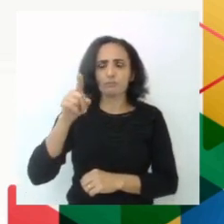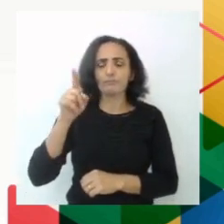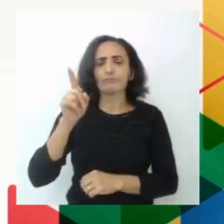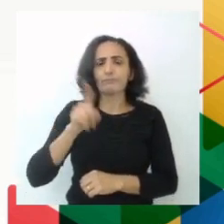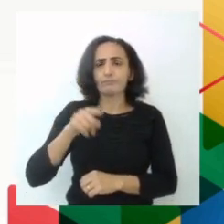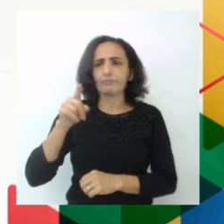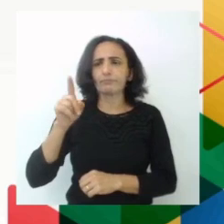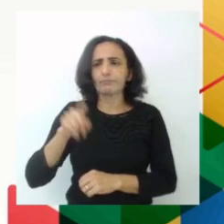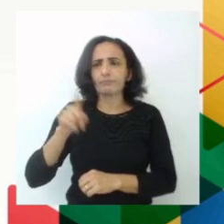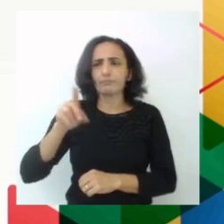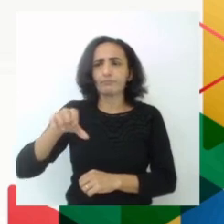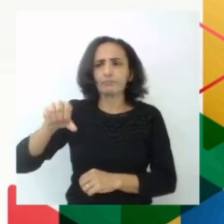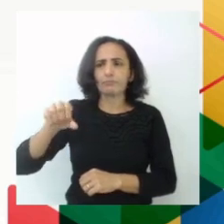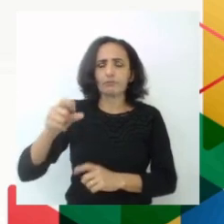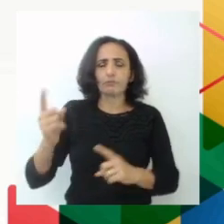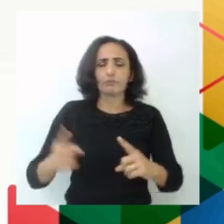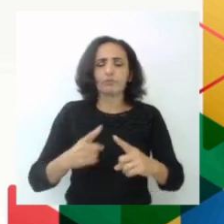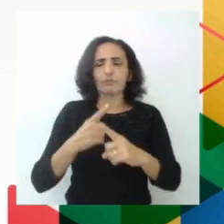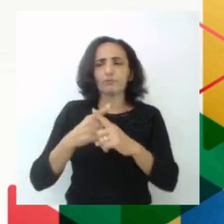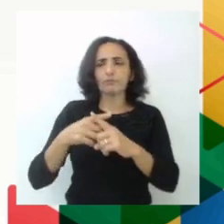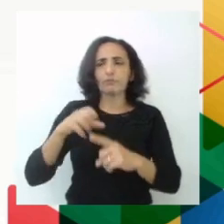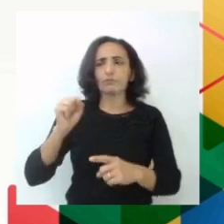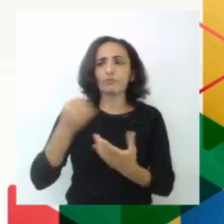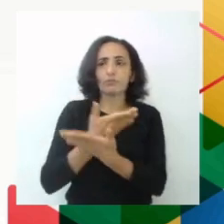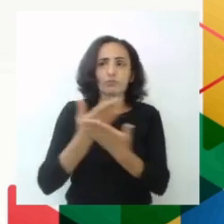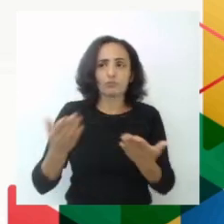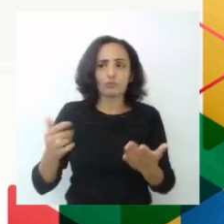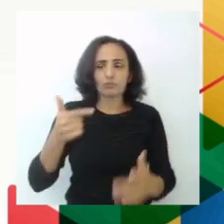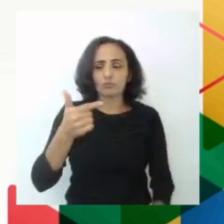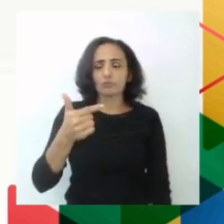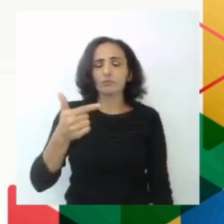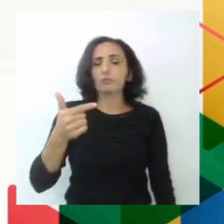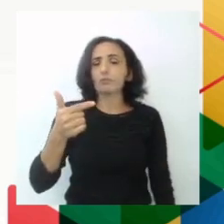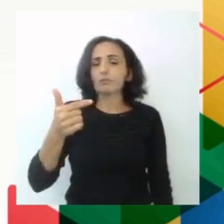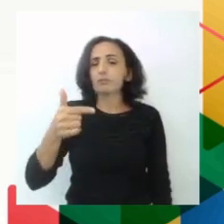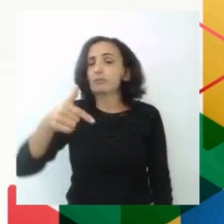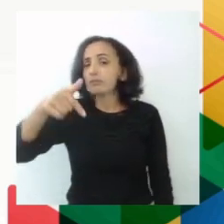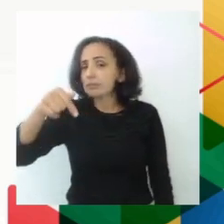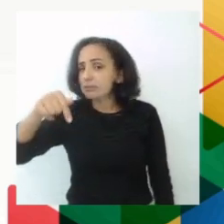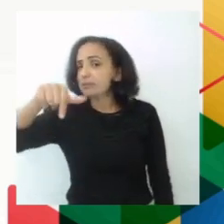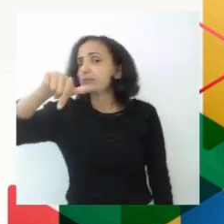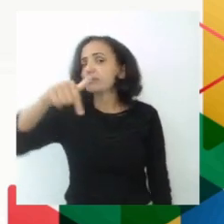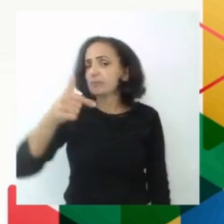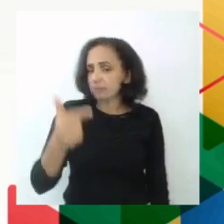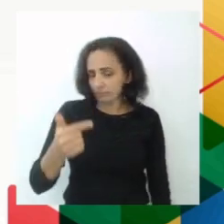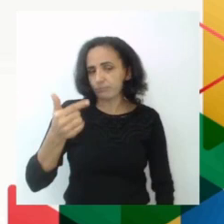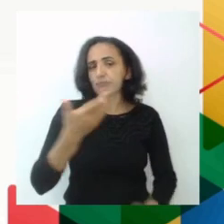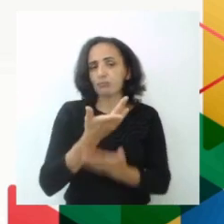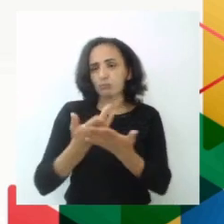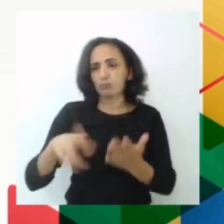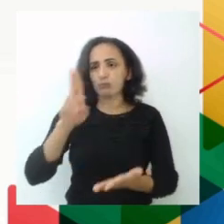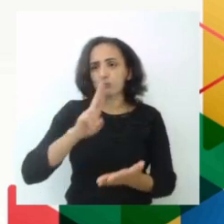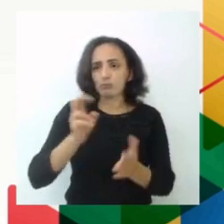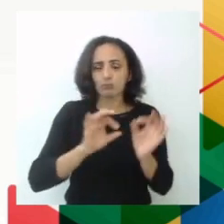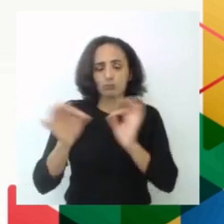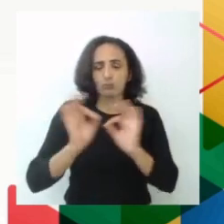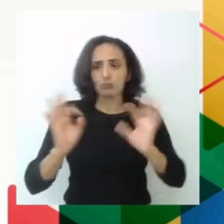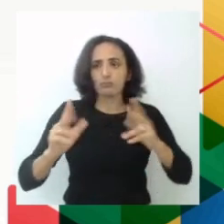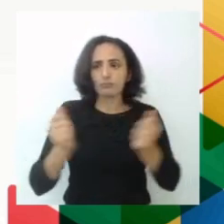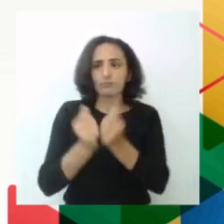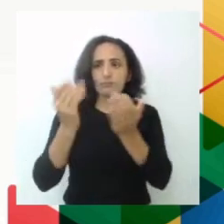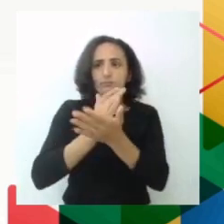fatorial. Ficou 9 vezes 8, 72. Então, você pode usar a fórmula ou não usar o caminho mais